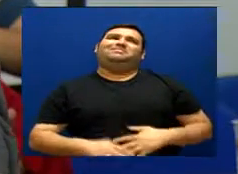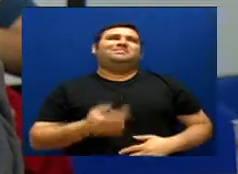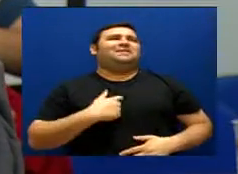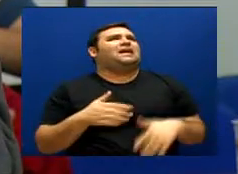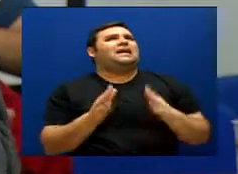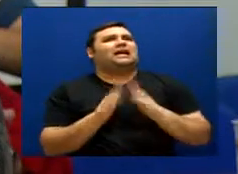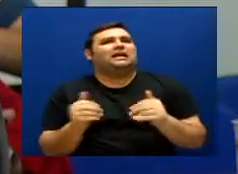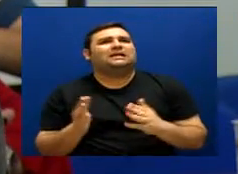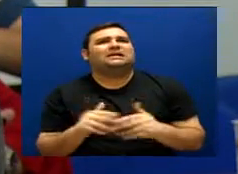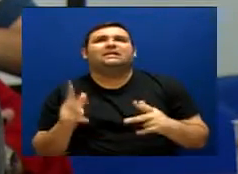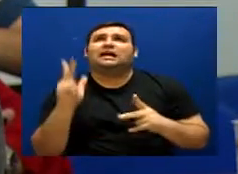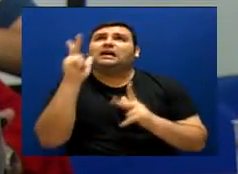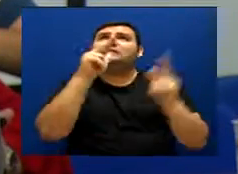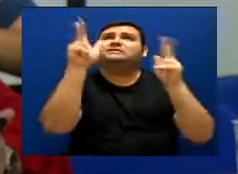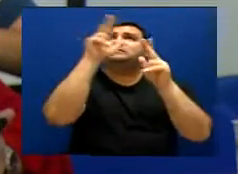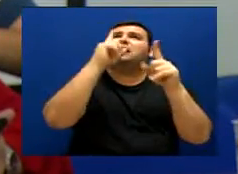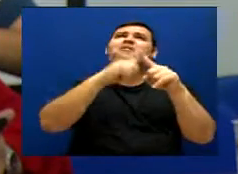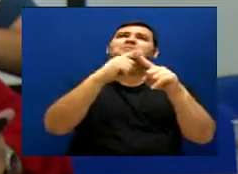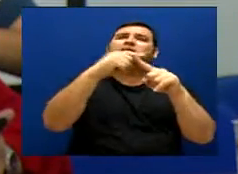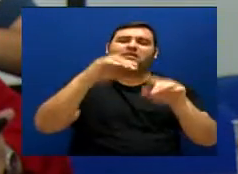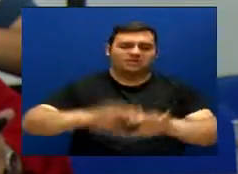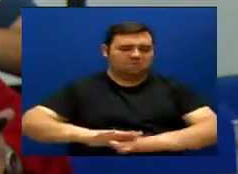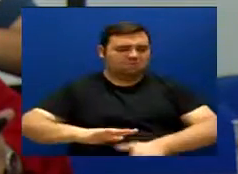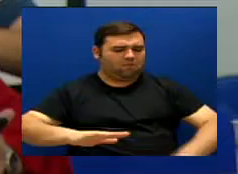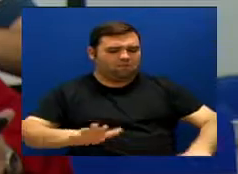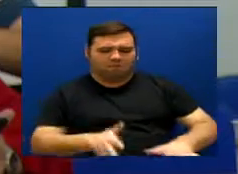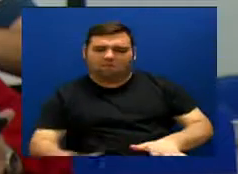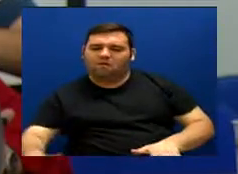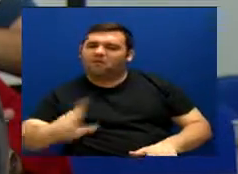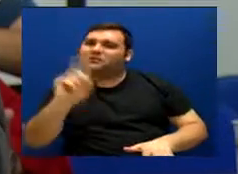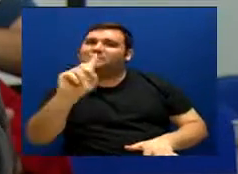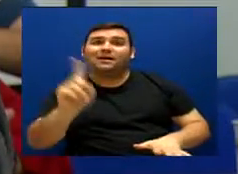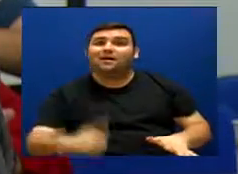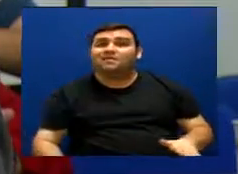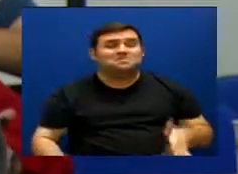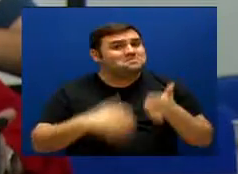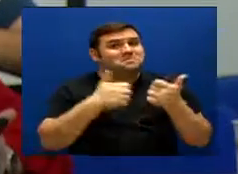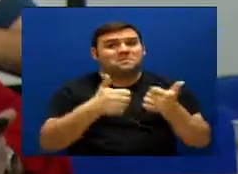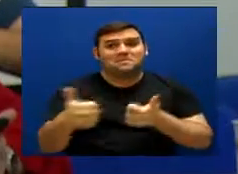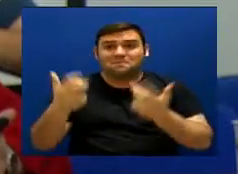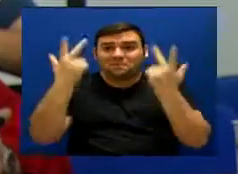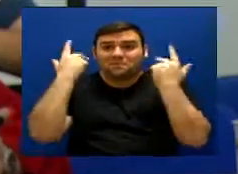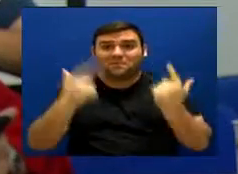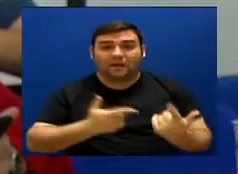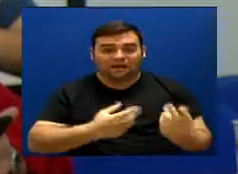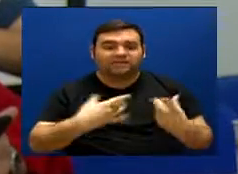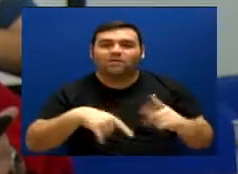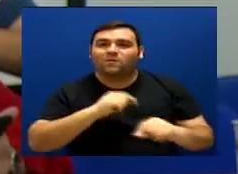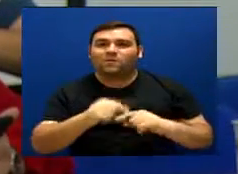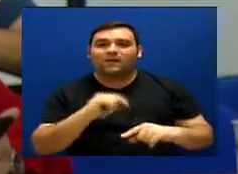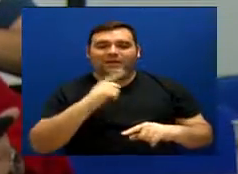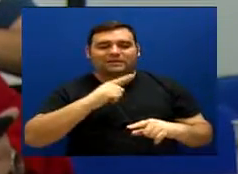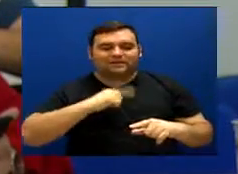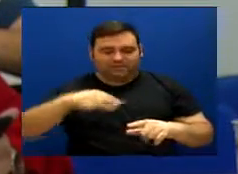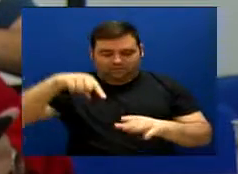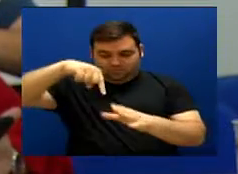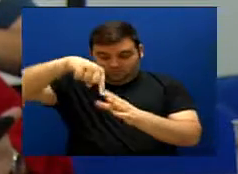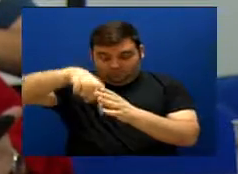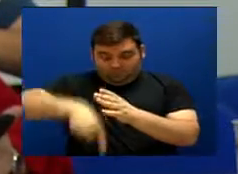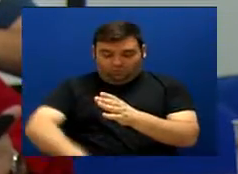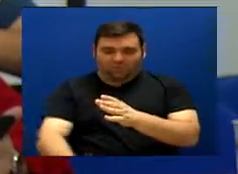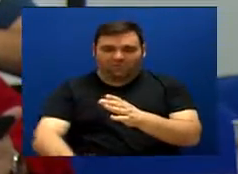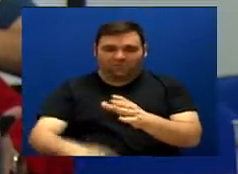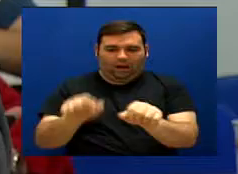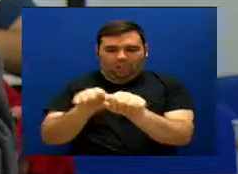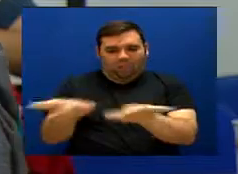ficar pedindo poda porque está arrebentando a calçada, porque está arrebentando. Não. O que ele me deu foi uma raiz profunda, é para